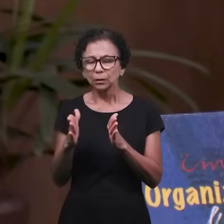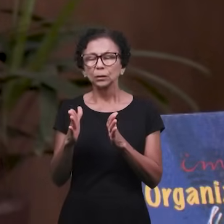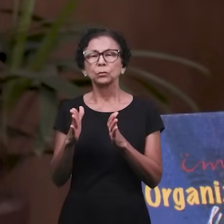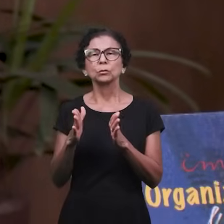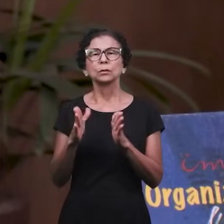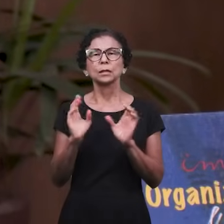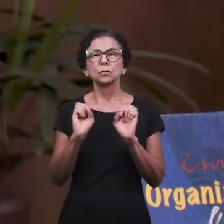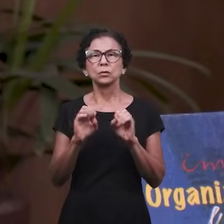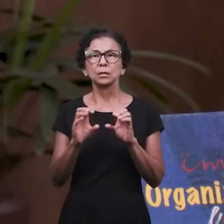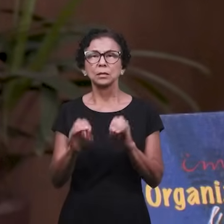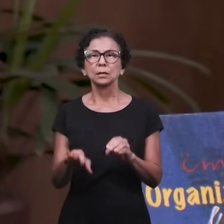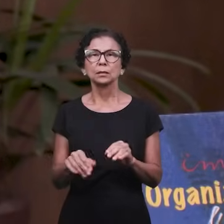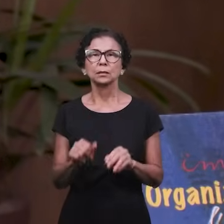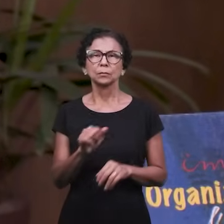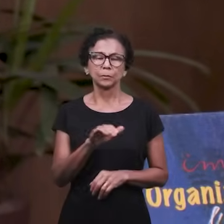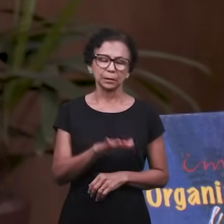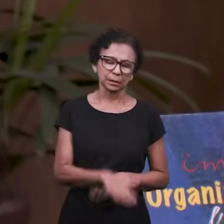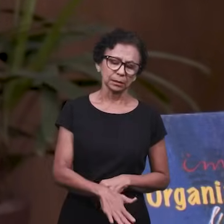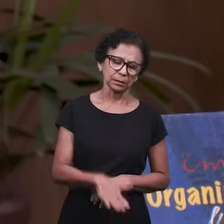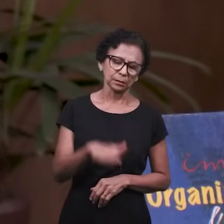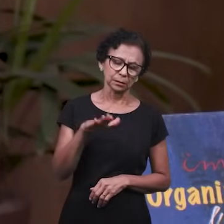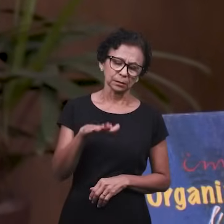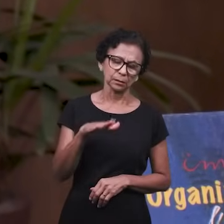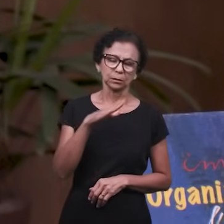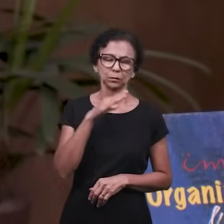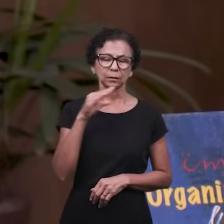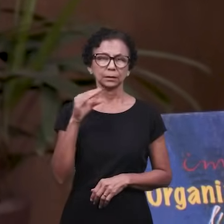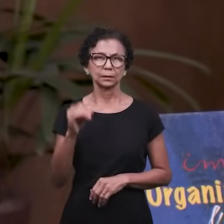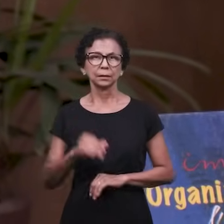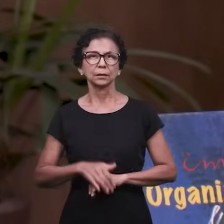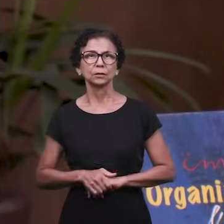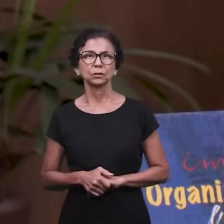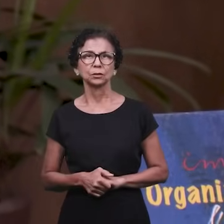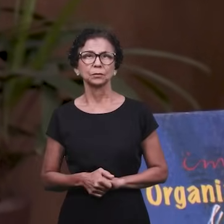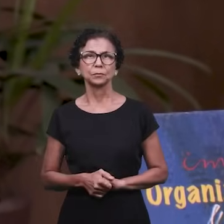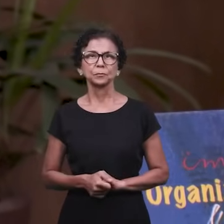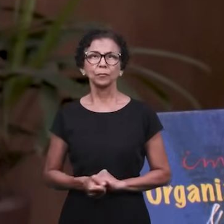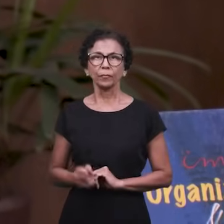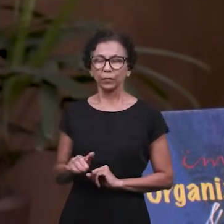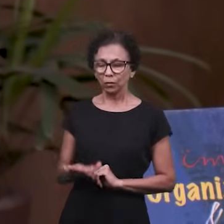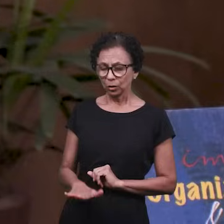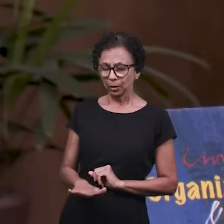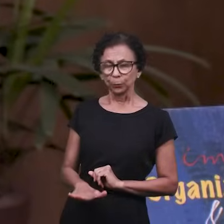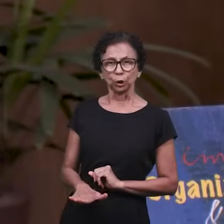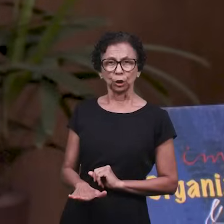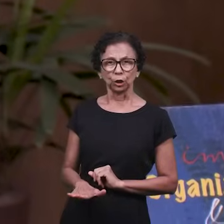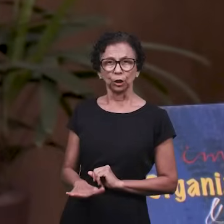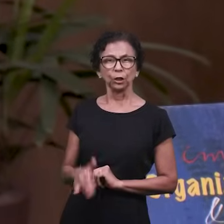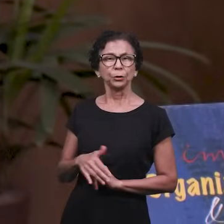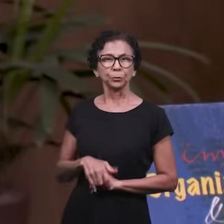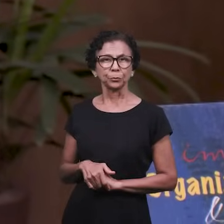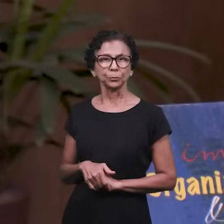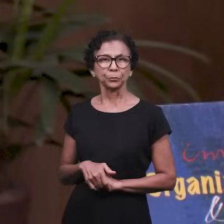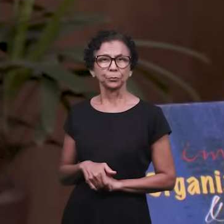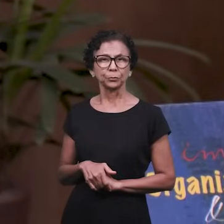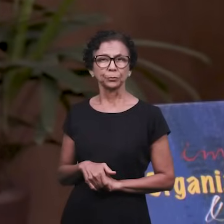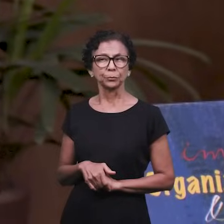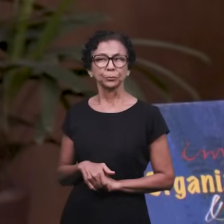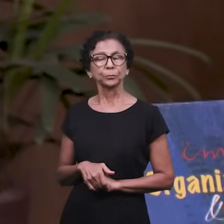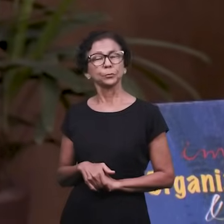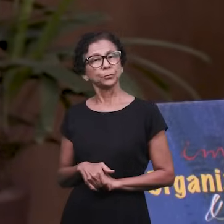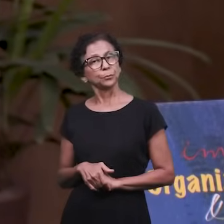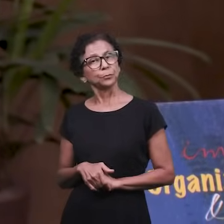né? A gente costuma dizer assim, quando a criança é pequena, ela vai para a igreja com muita alegria. Mas na decisão de